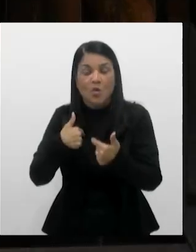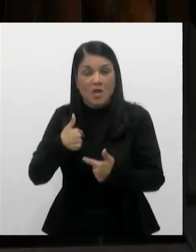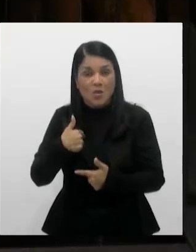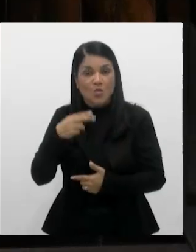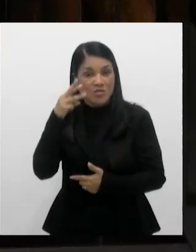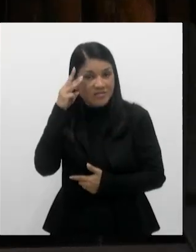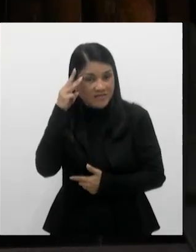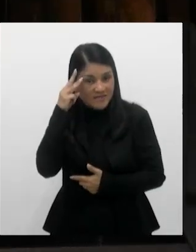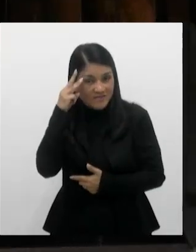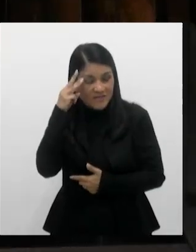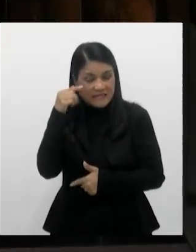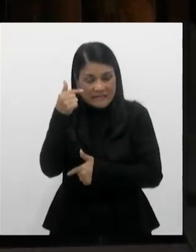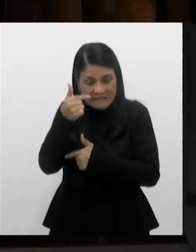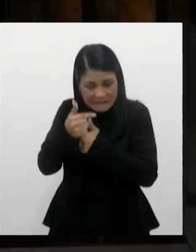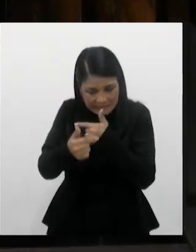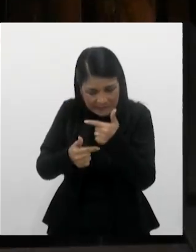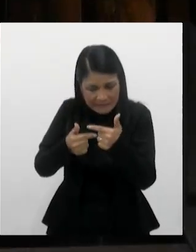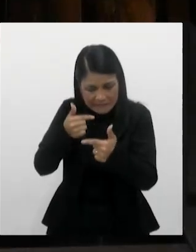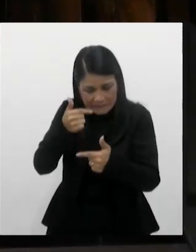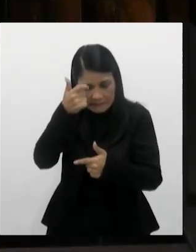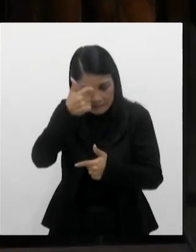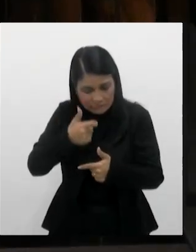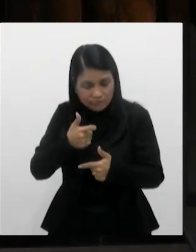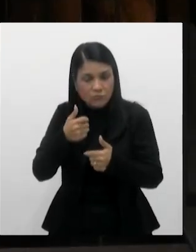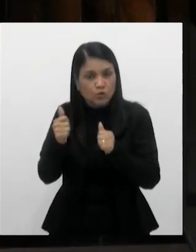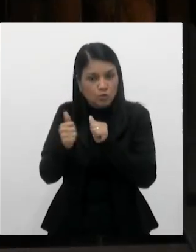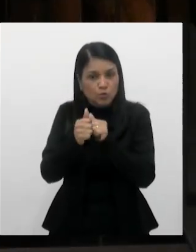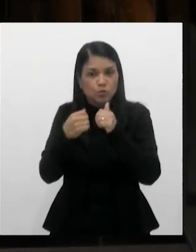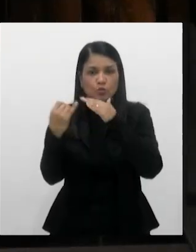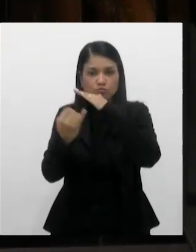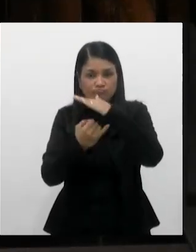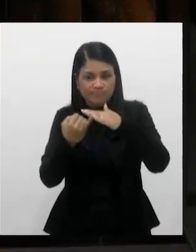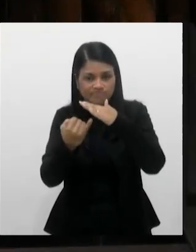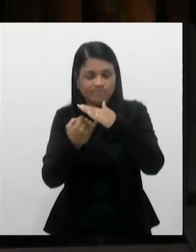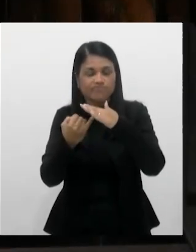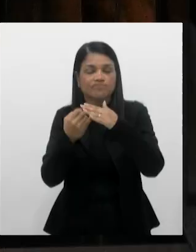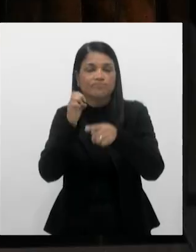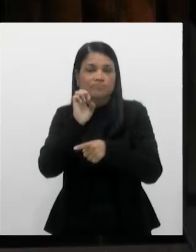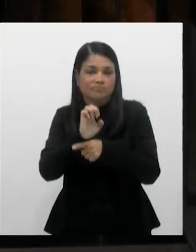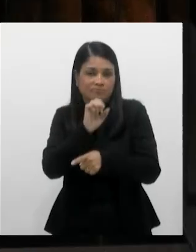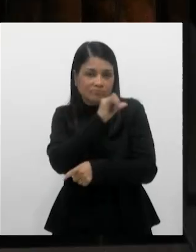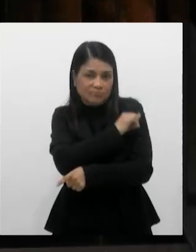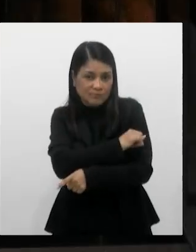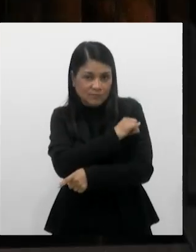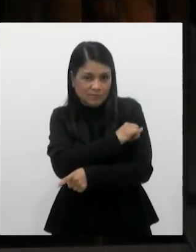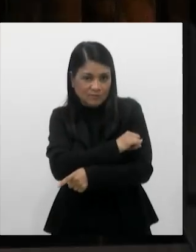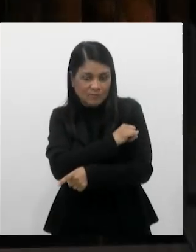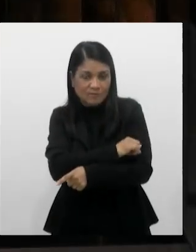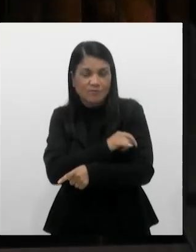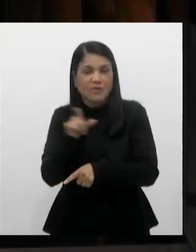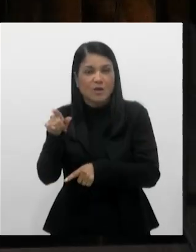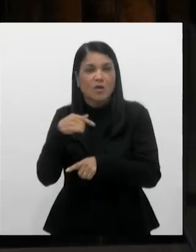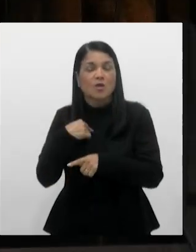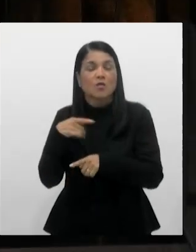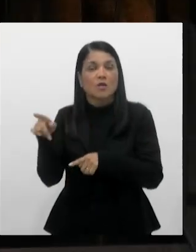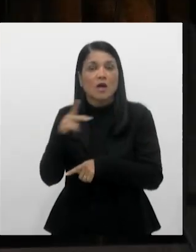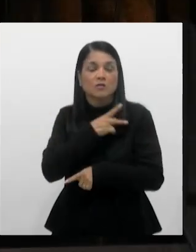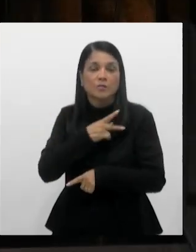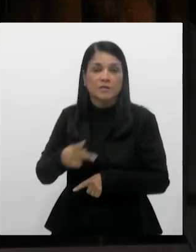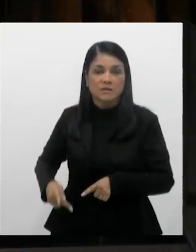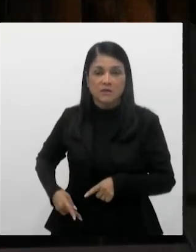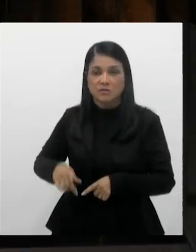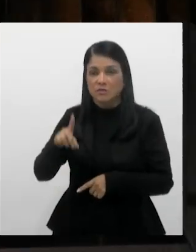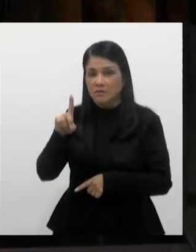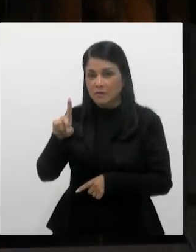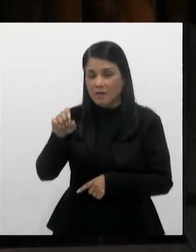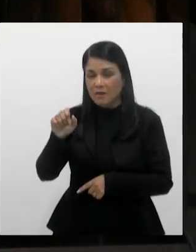terça-feira trabalhando muito junto aos órgãos competentes do Estado do Rio de Janeiro. Tive no presidente do DR, doutor